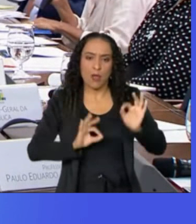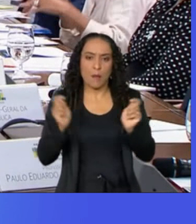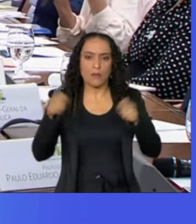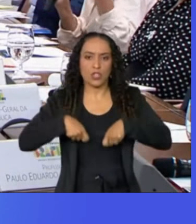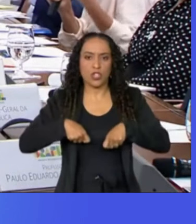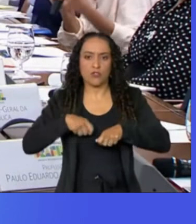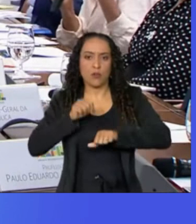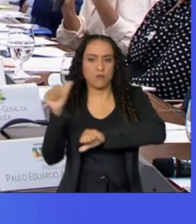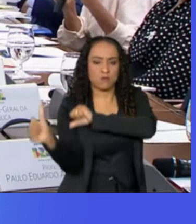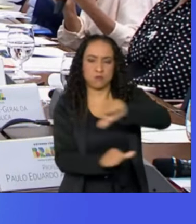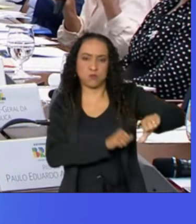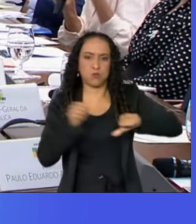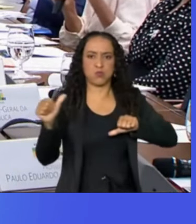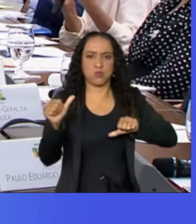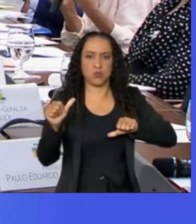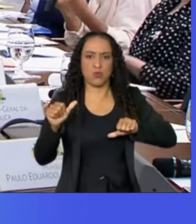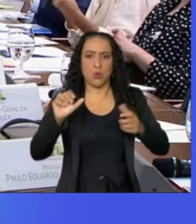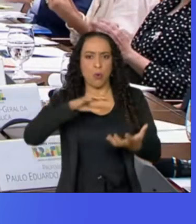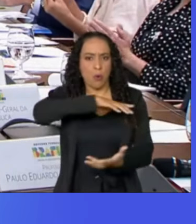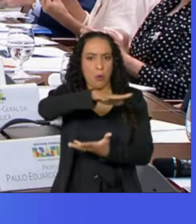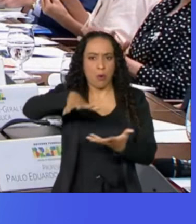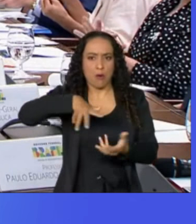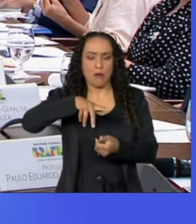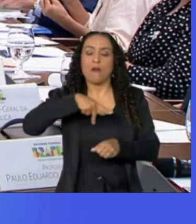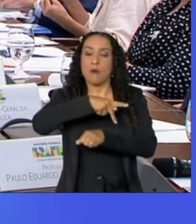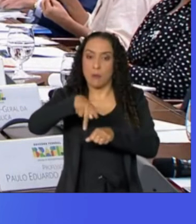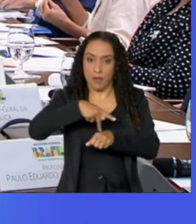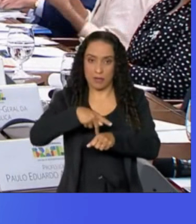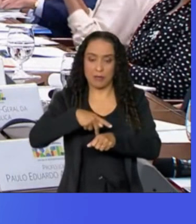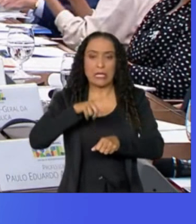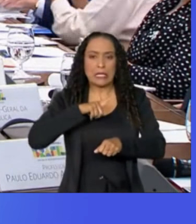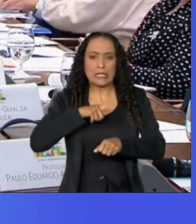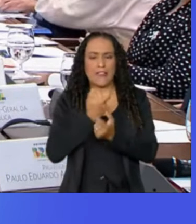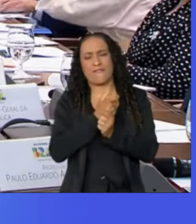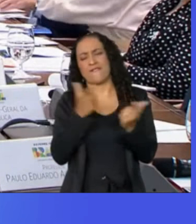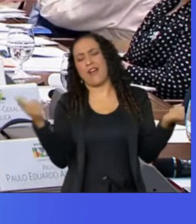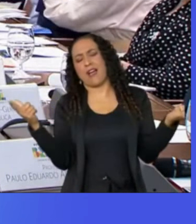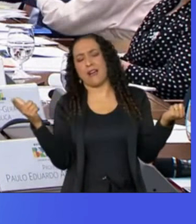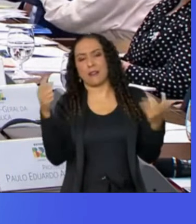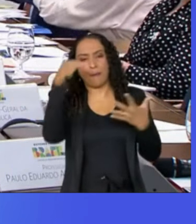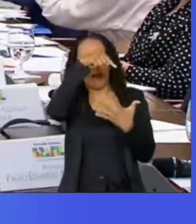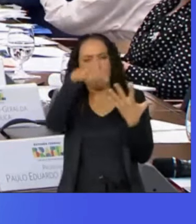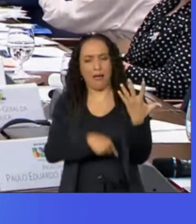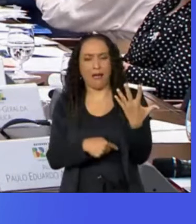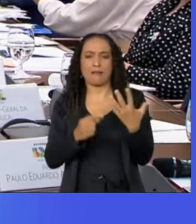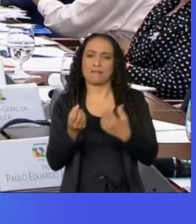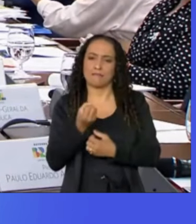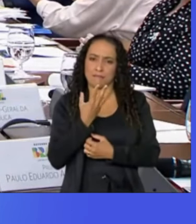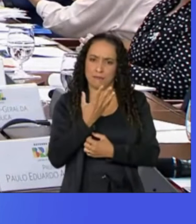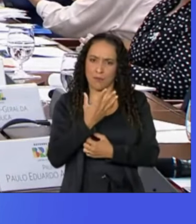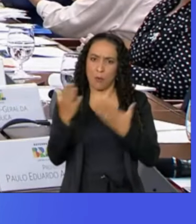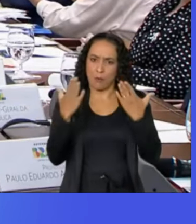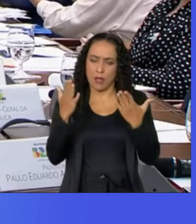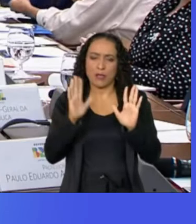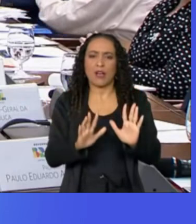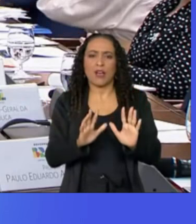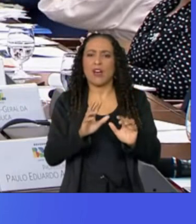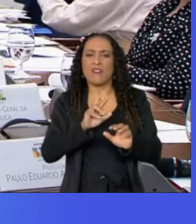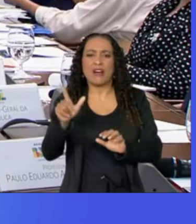possamos transformar o nosso país nosso país tem imensas vantagens comparativas e nós não vamos mais